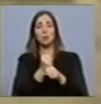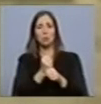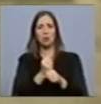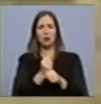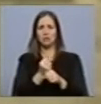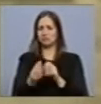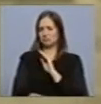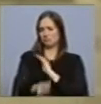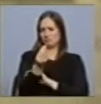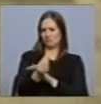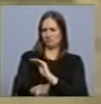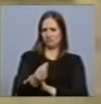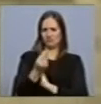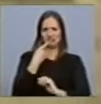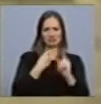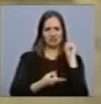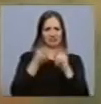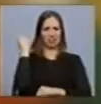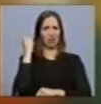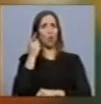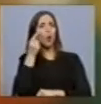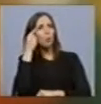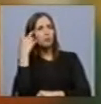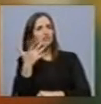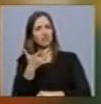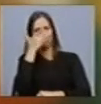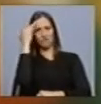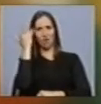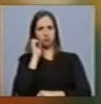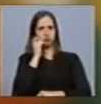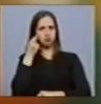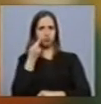pela dificuldade da sua rápida compreensão.